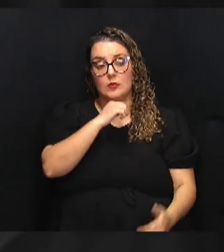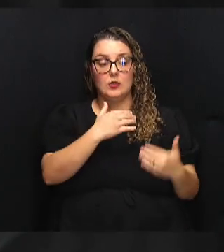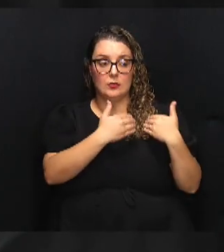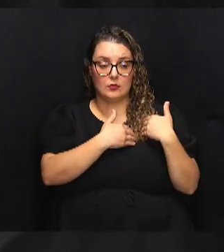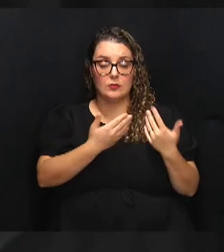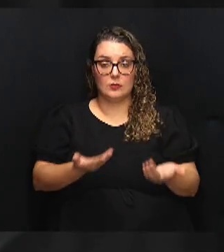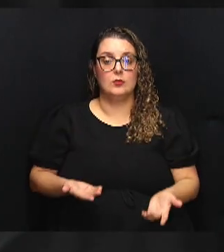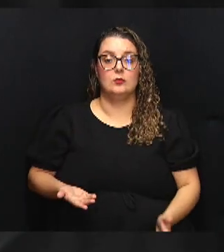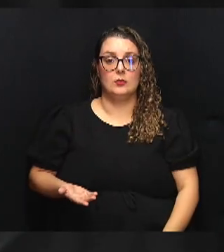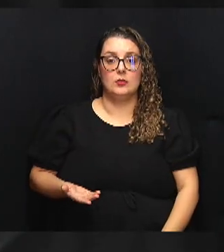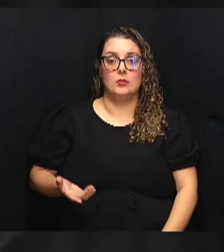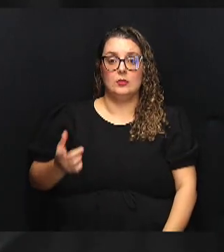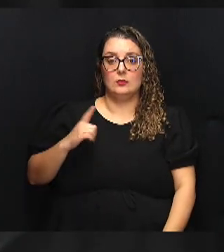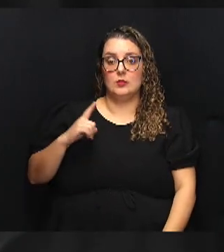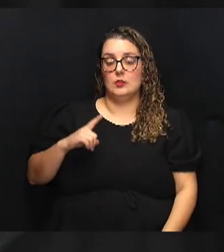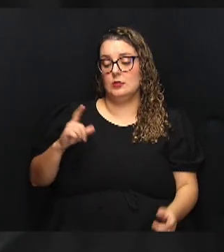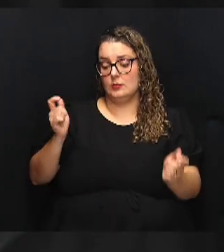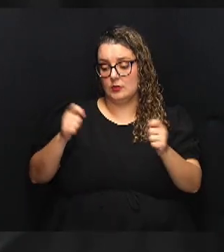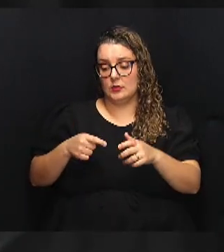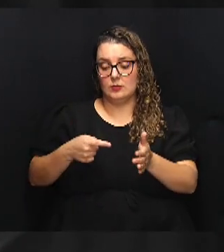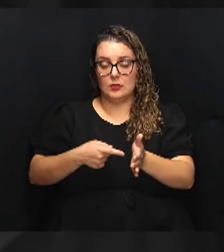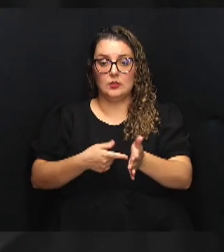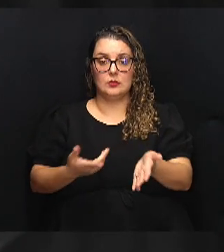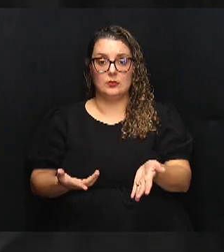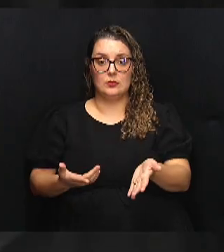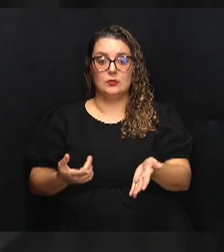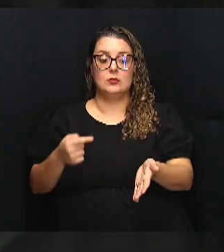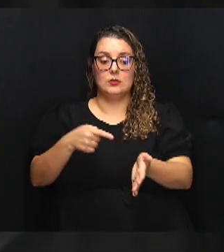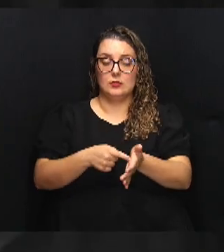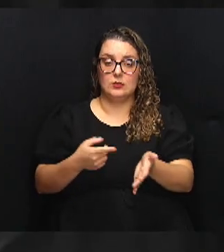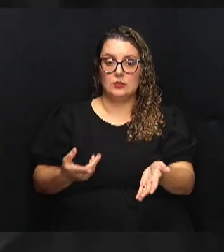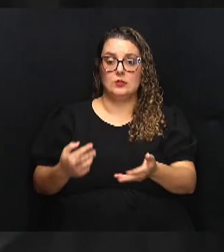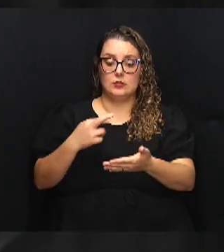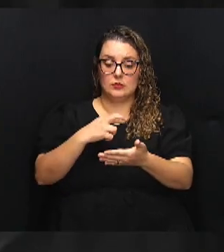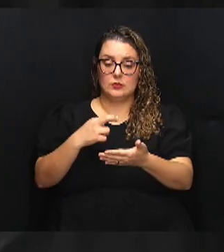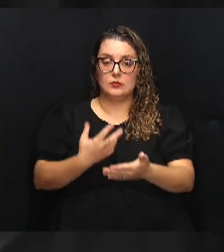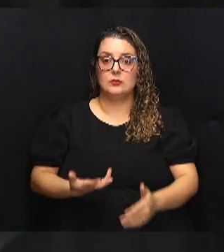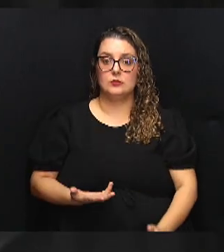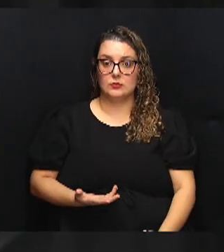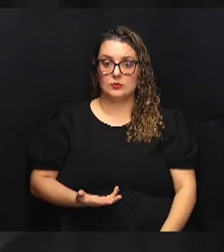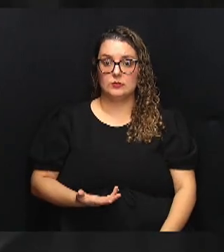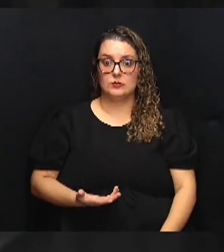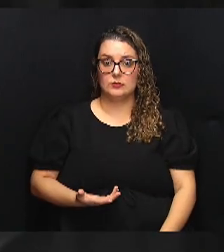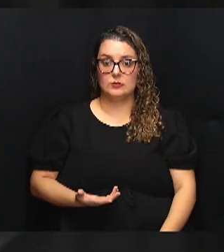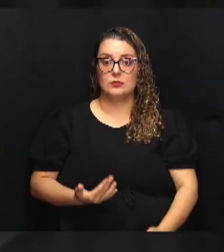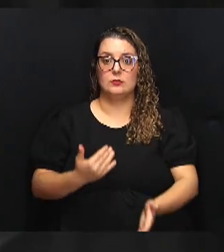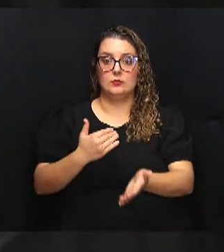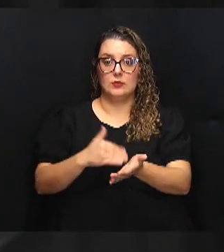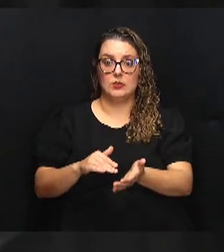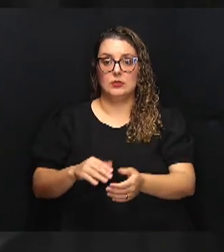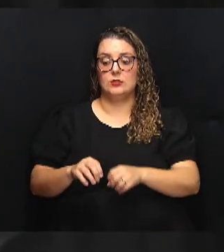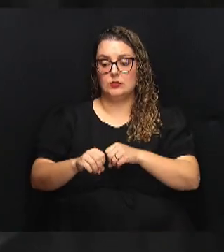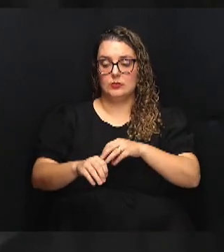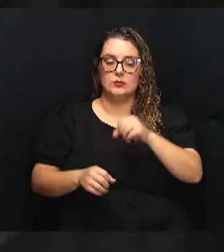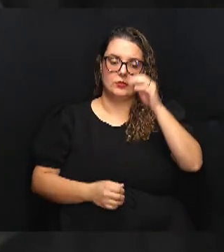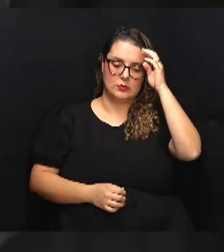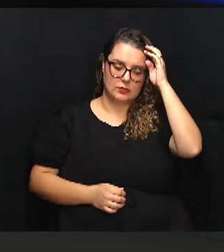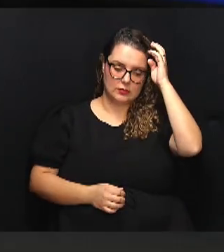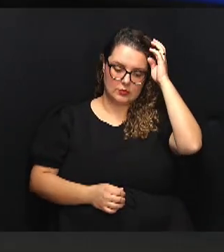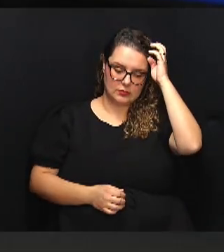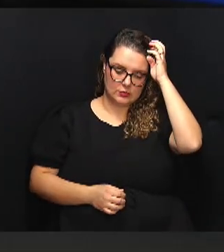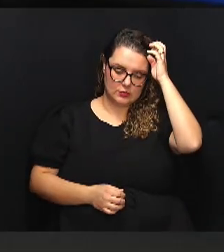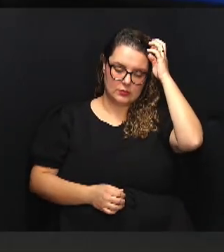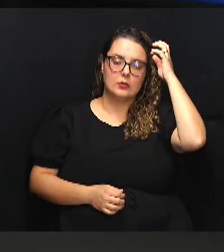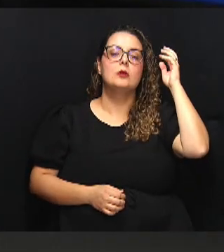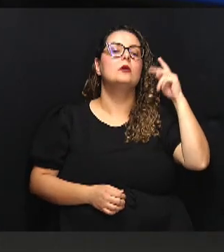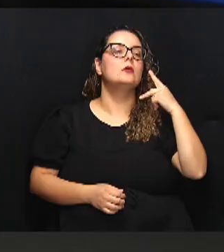tenha a possibilidade de denunciar, e essa denúncia tem que ser apurada pela Secretaria de Educação. Ô vereador, em